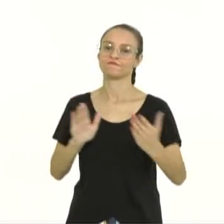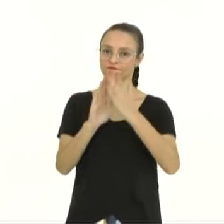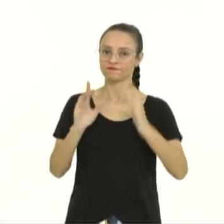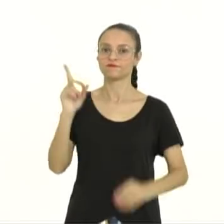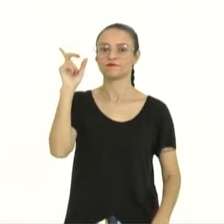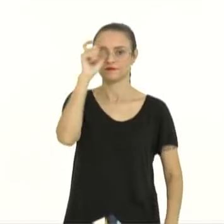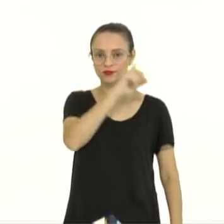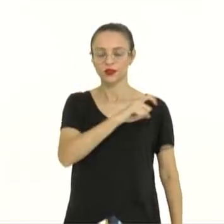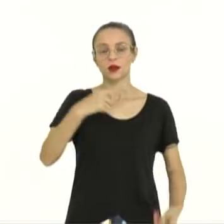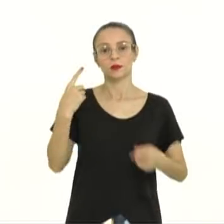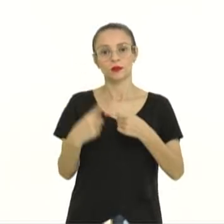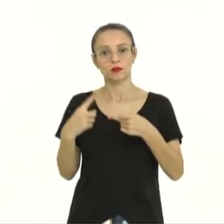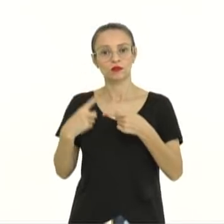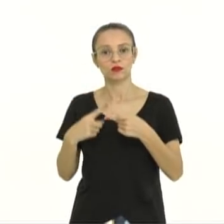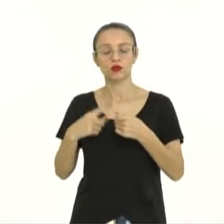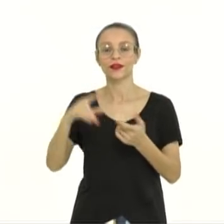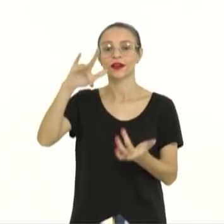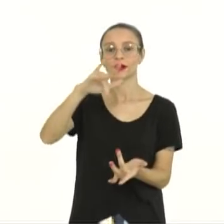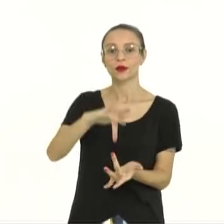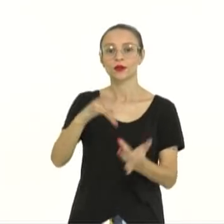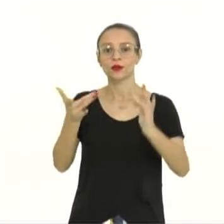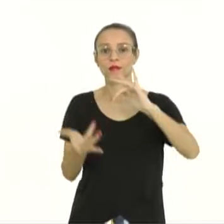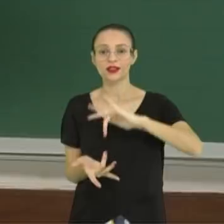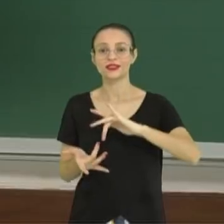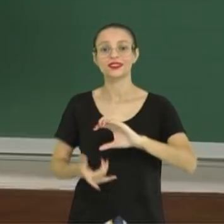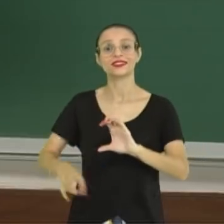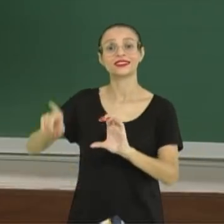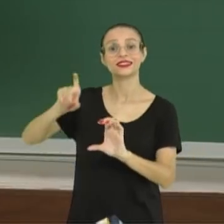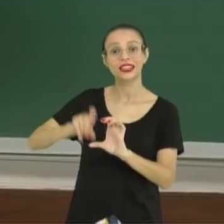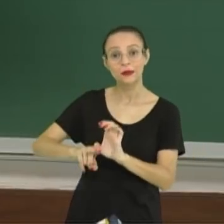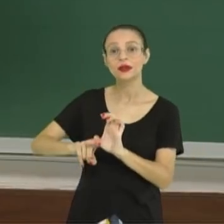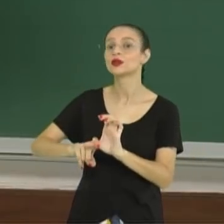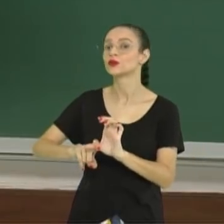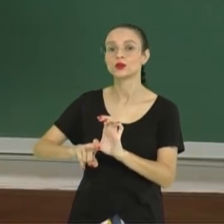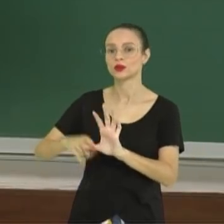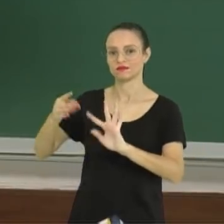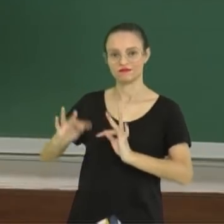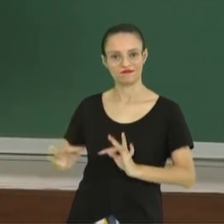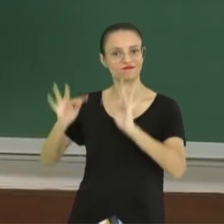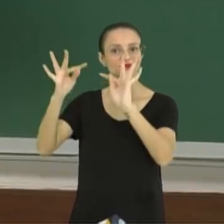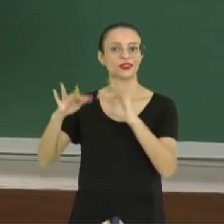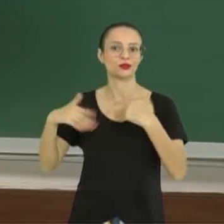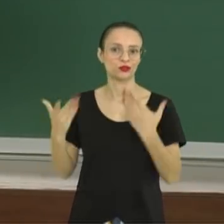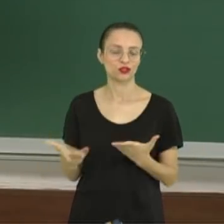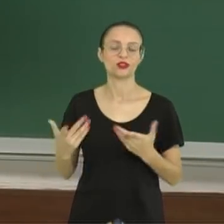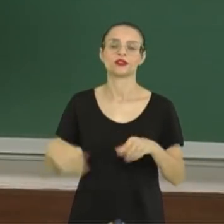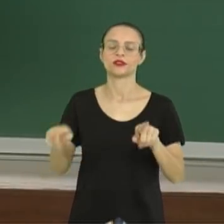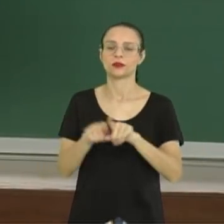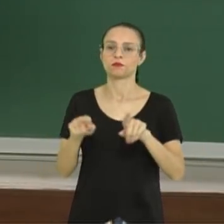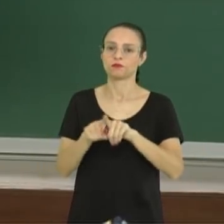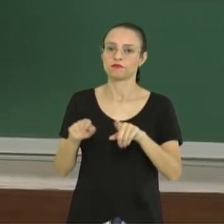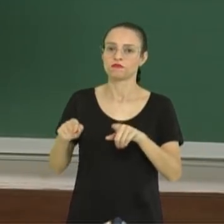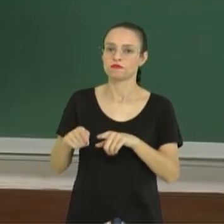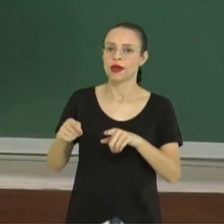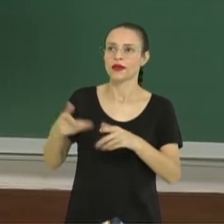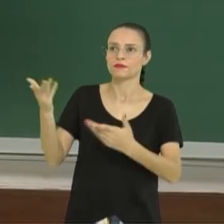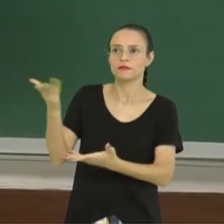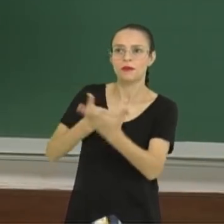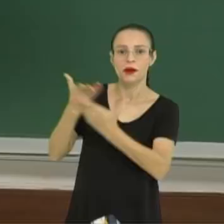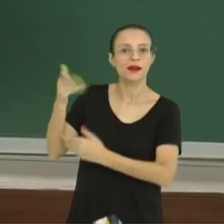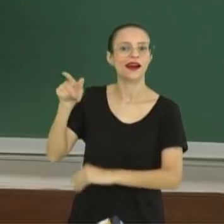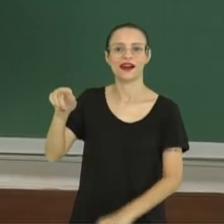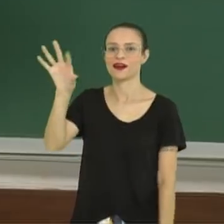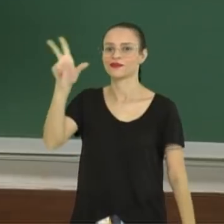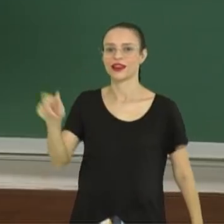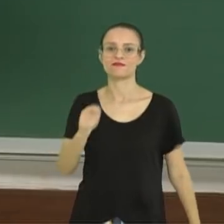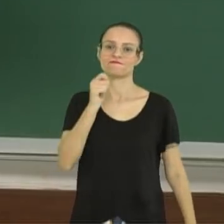África, porque a globalização depende muito de tecnologia, dessa inserção no mercado mundial, e a África ainda não